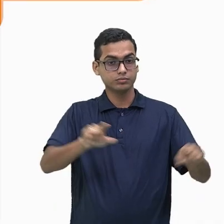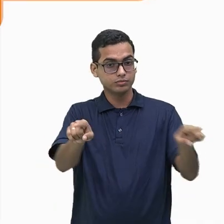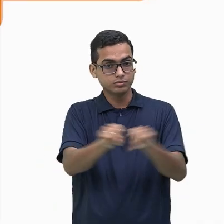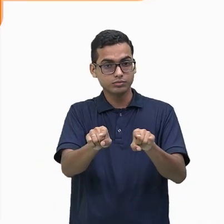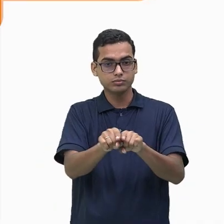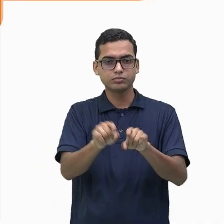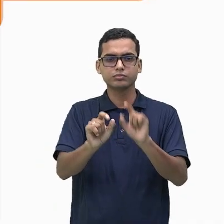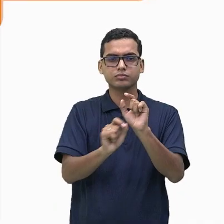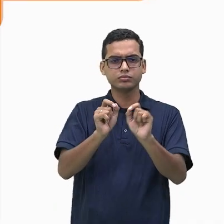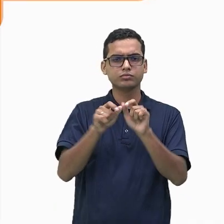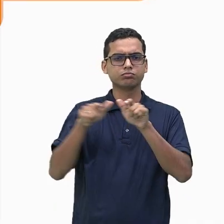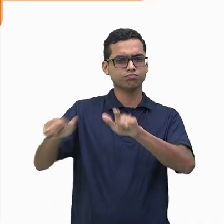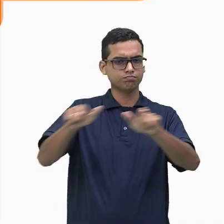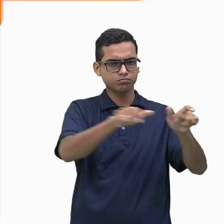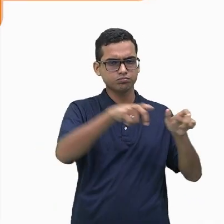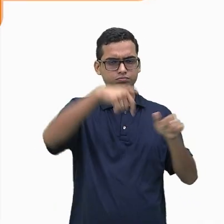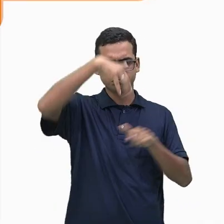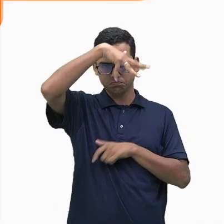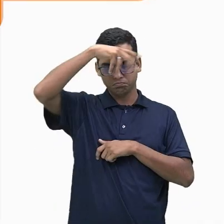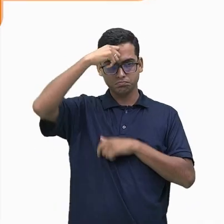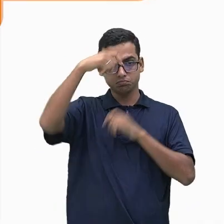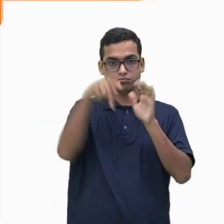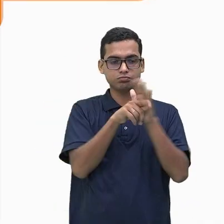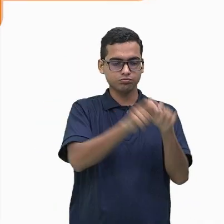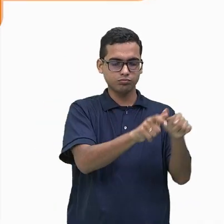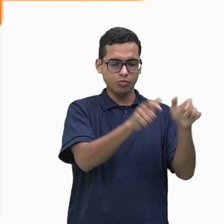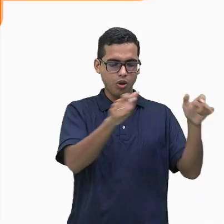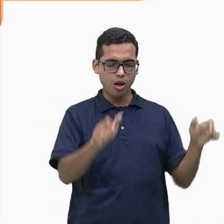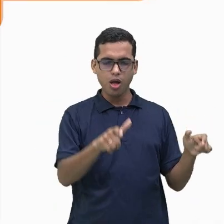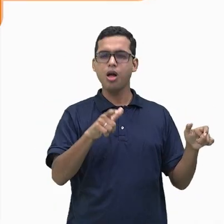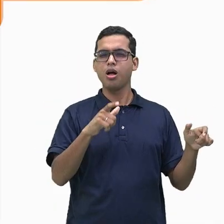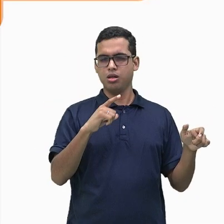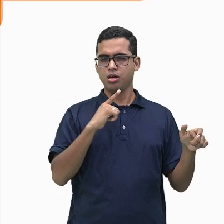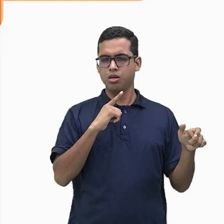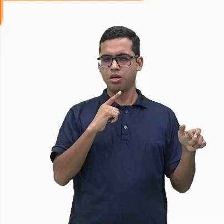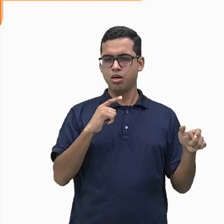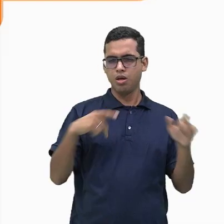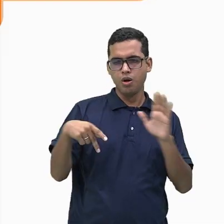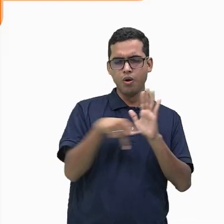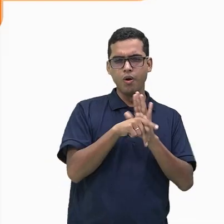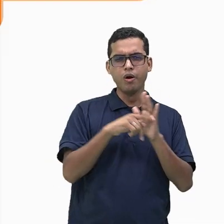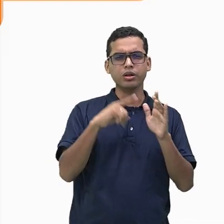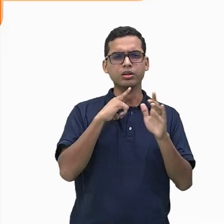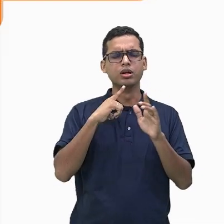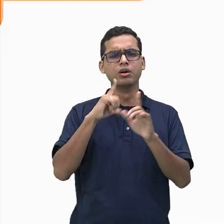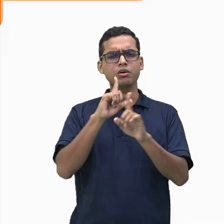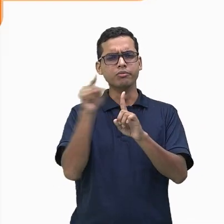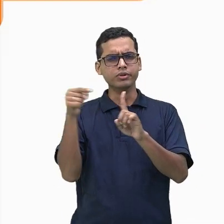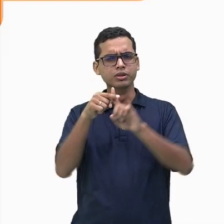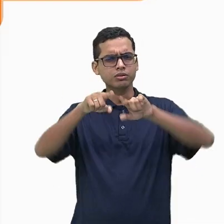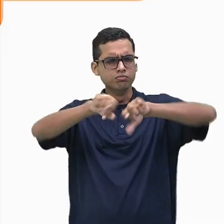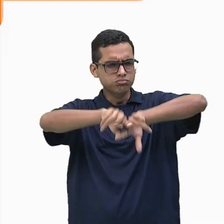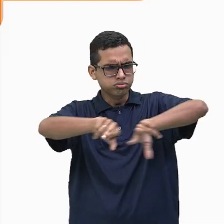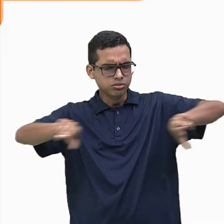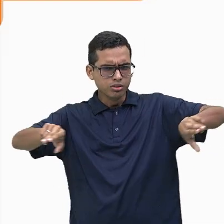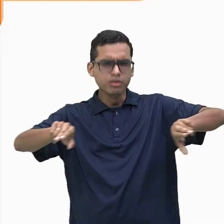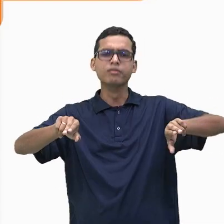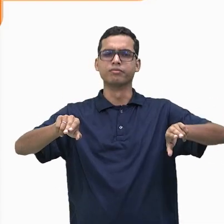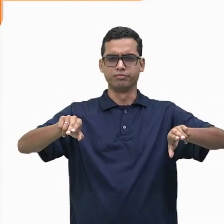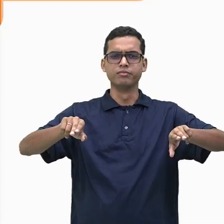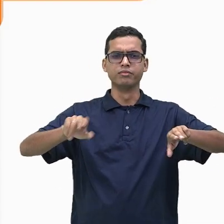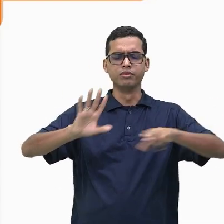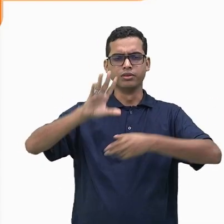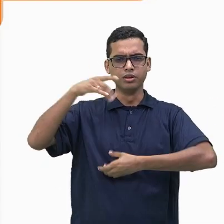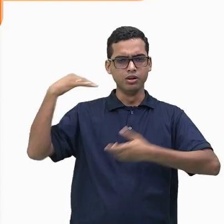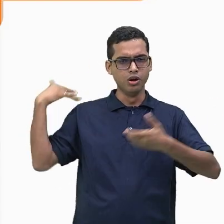a maioria dos bairros apresentam ali, né, mais de uma função nos dias atuais, tá certo,